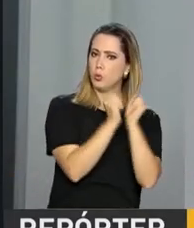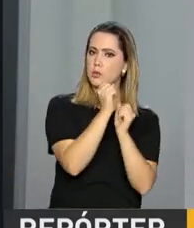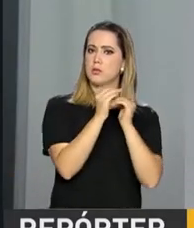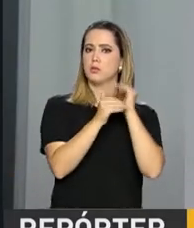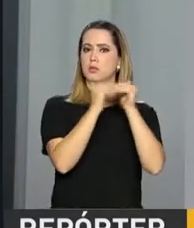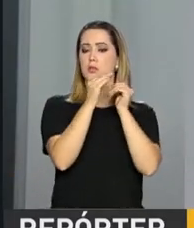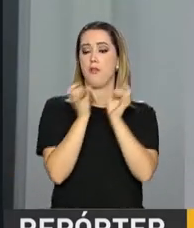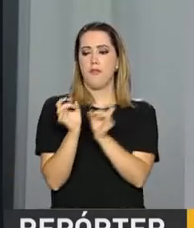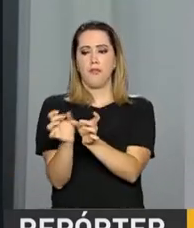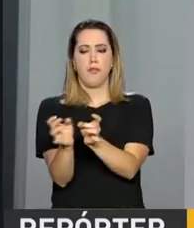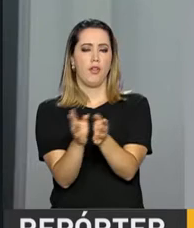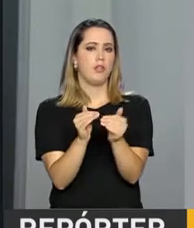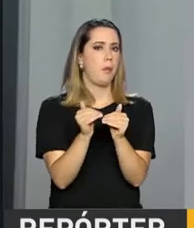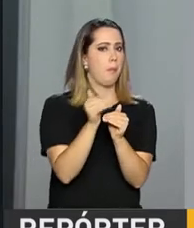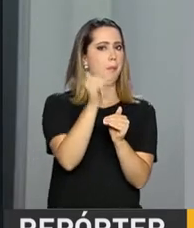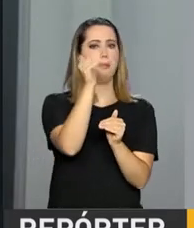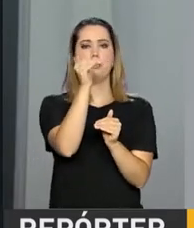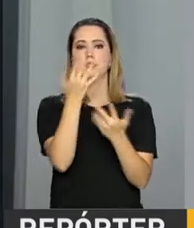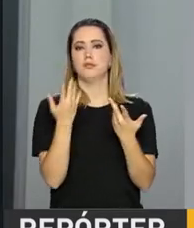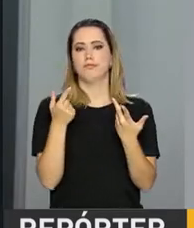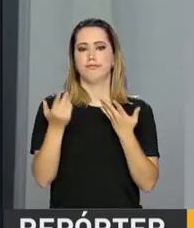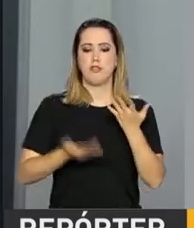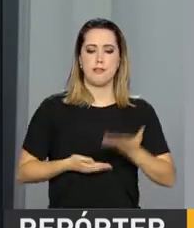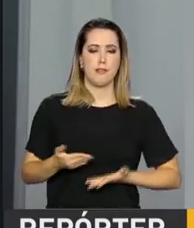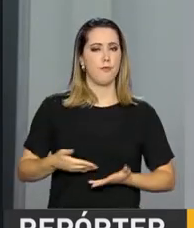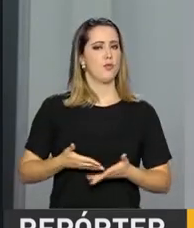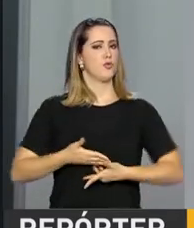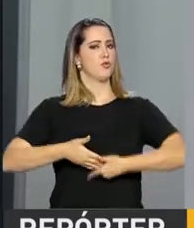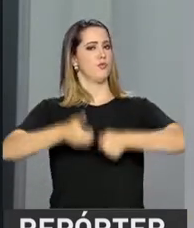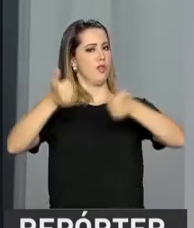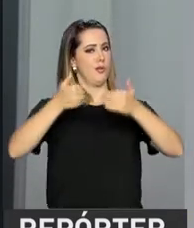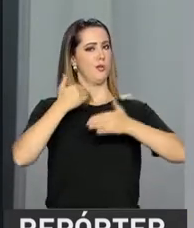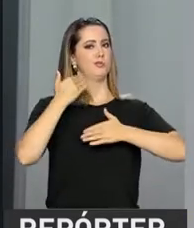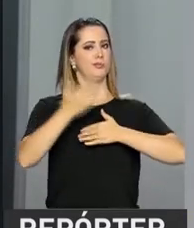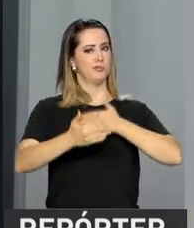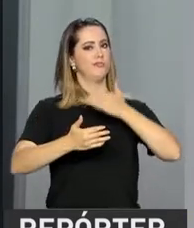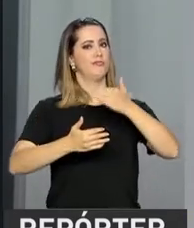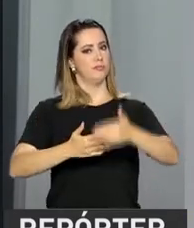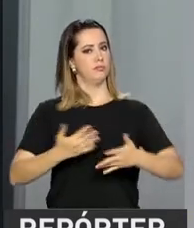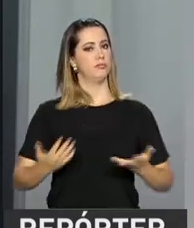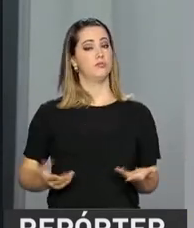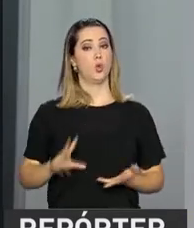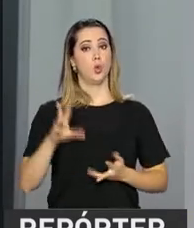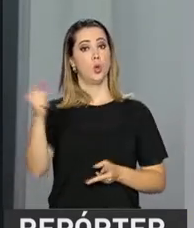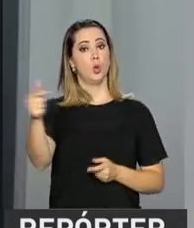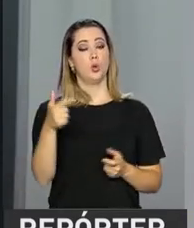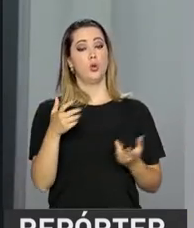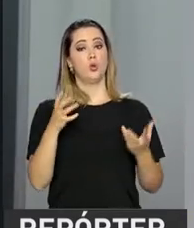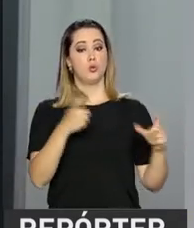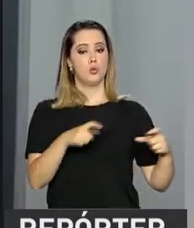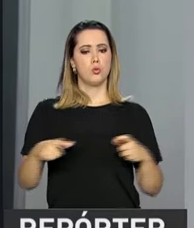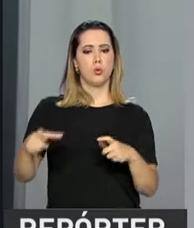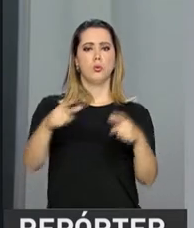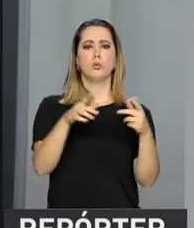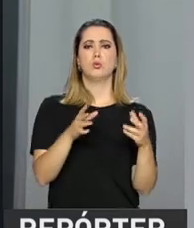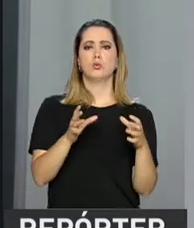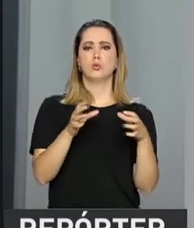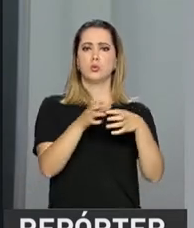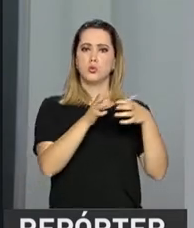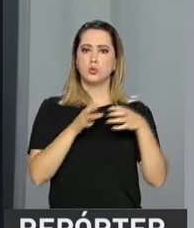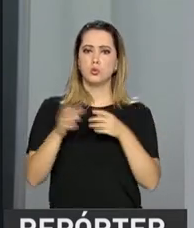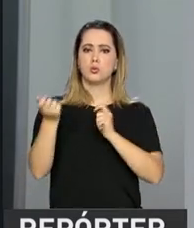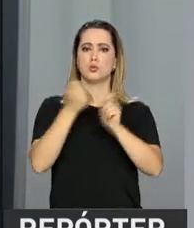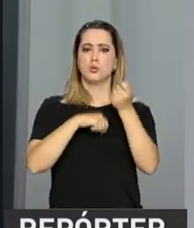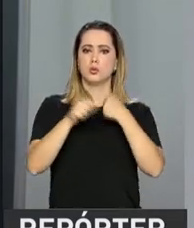superado é serviço em ser campeã paulatinamente também todos os maioria dos setores da economia